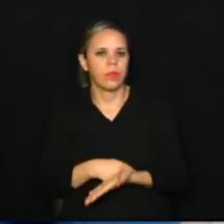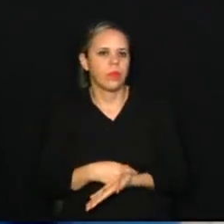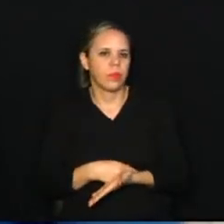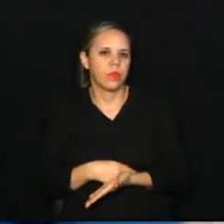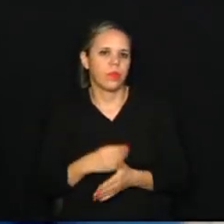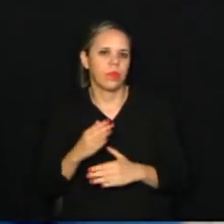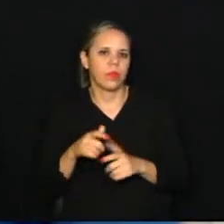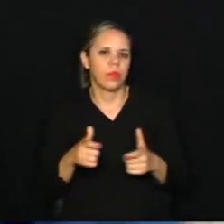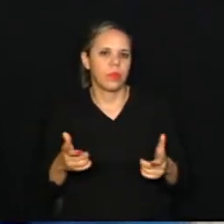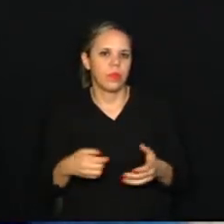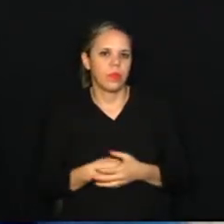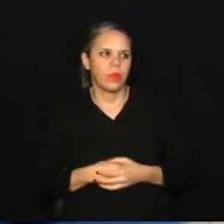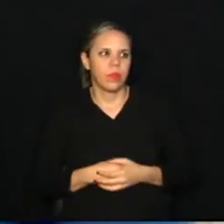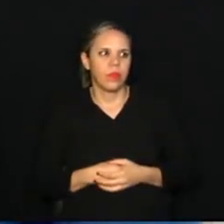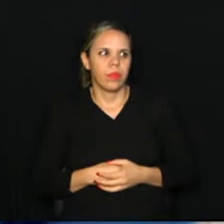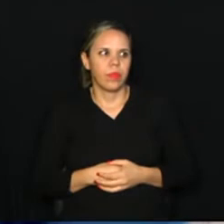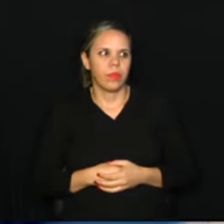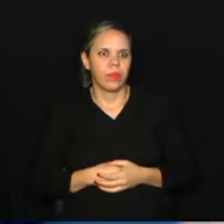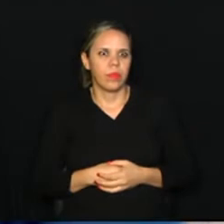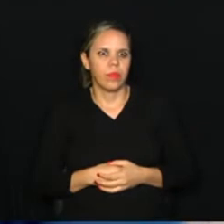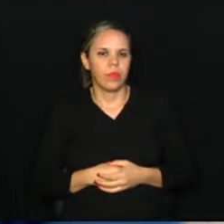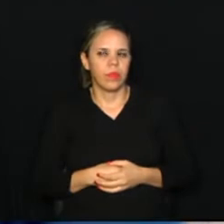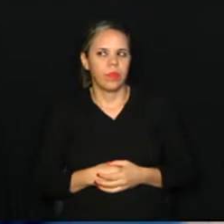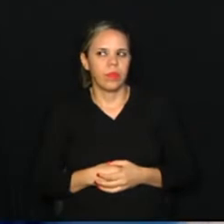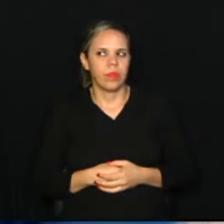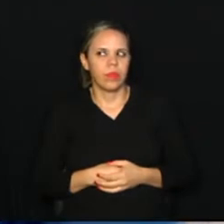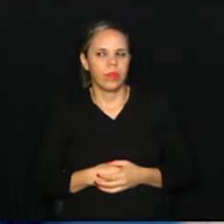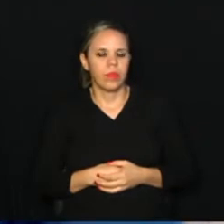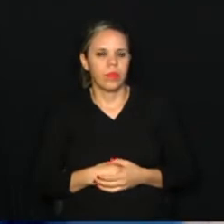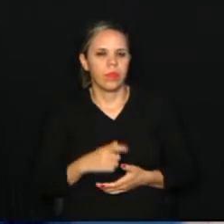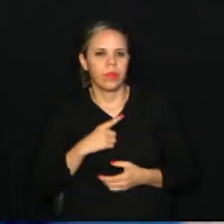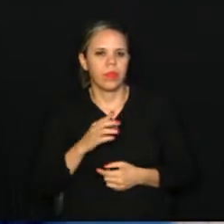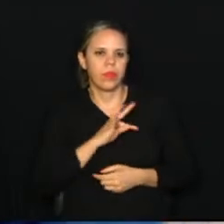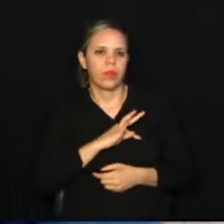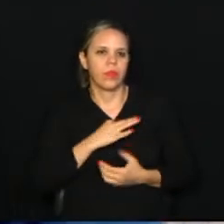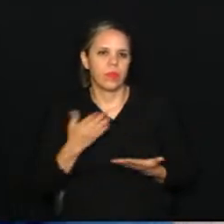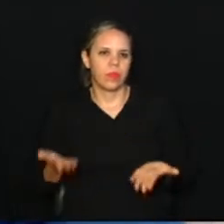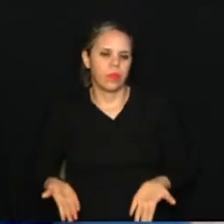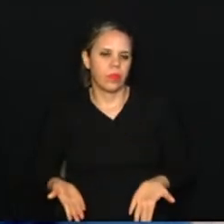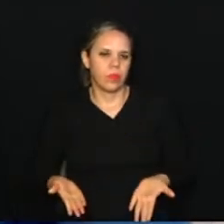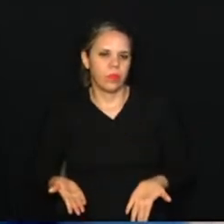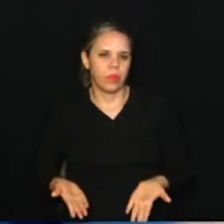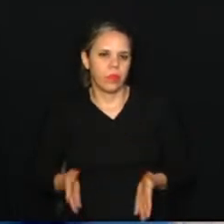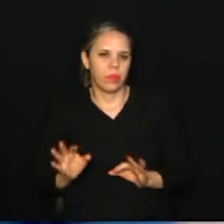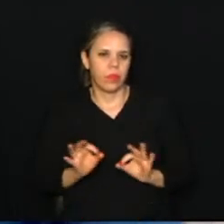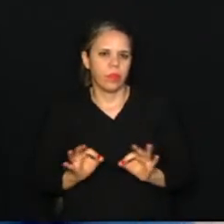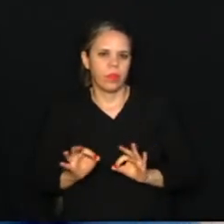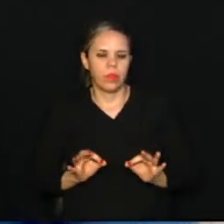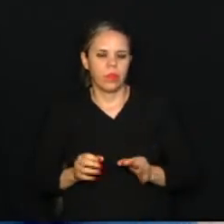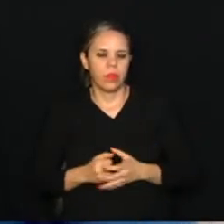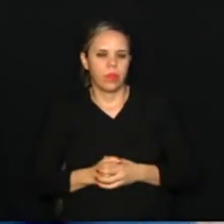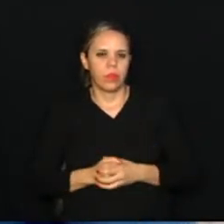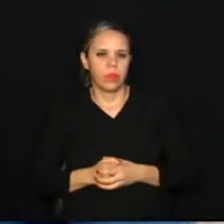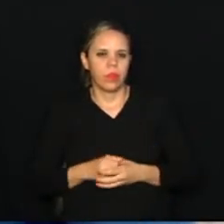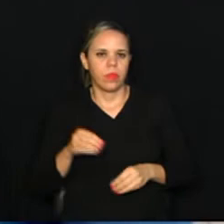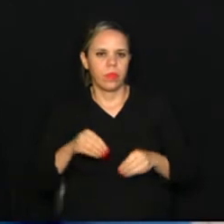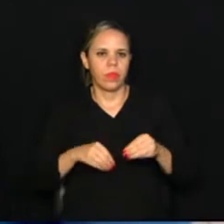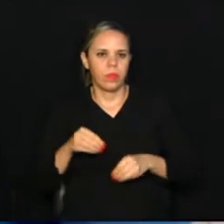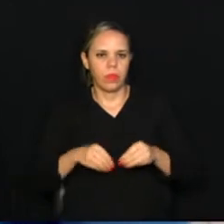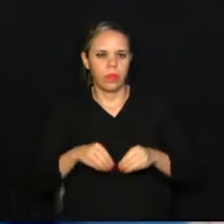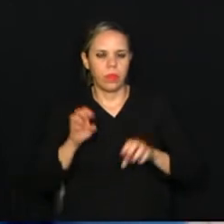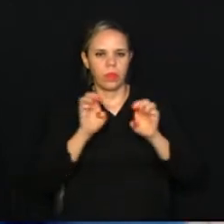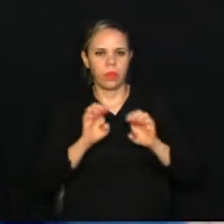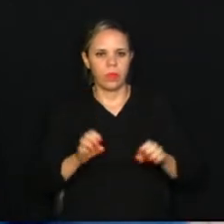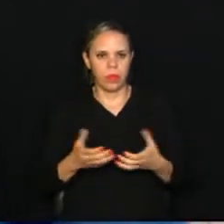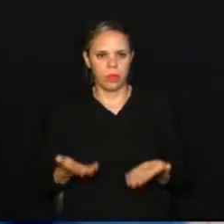avance, e o desafio é o investimento. Mas, assim, temos técnicos, a equipe da IMA está preparada para montar essas estruturas.